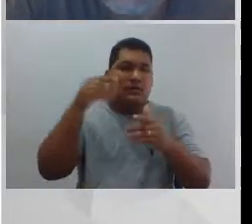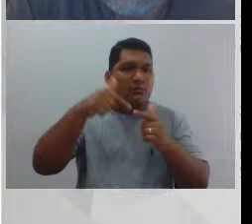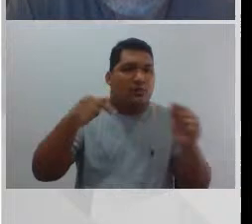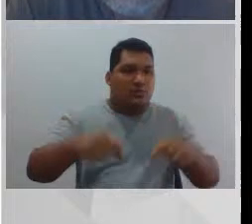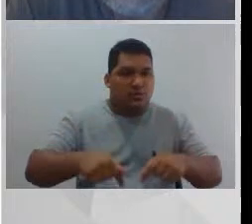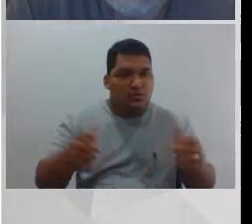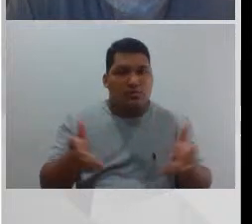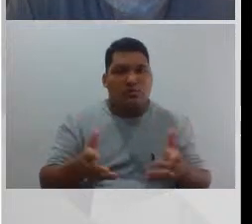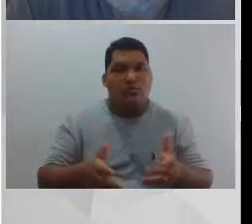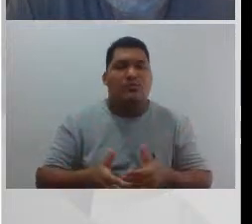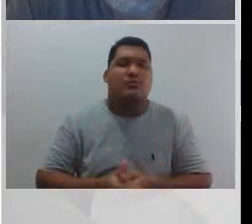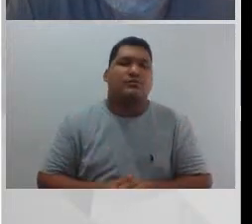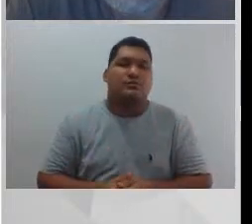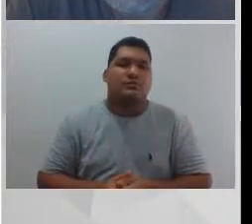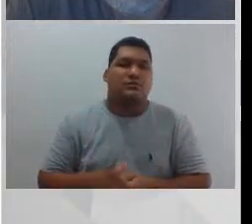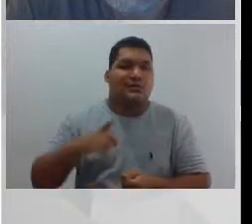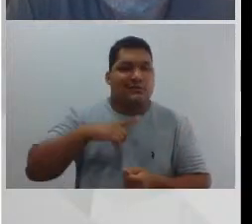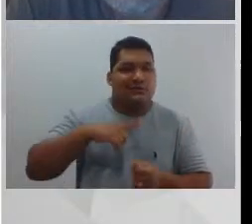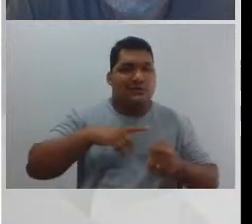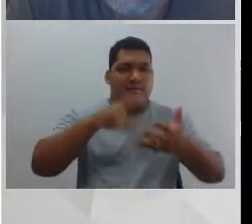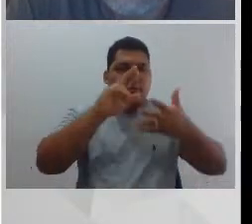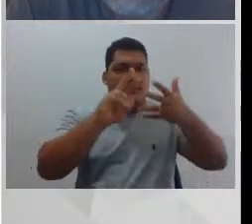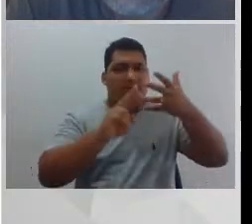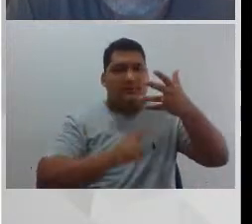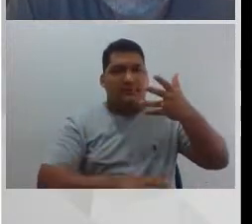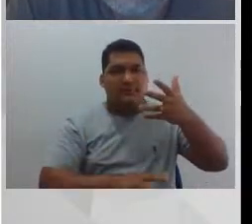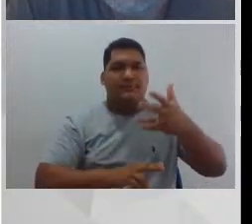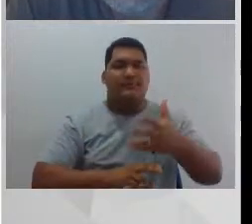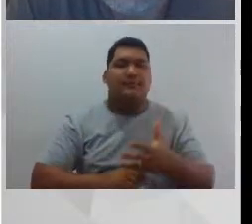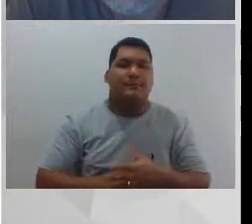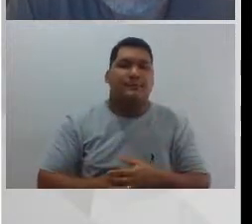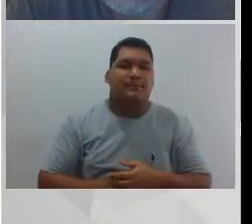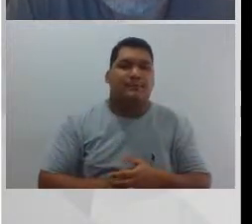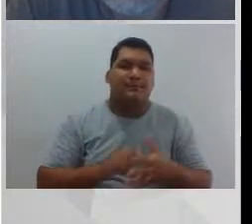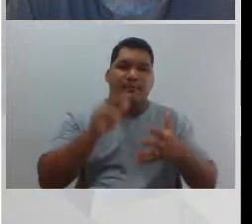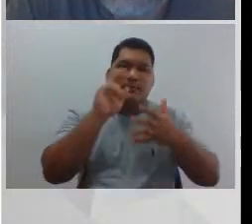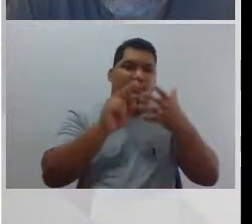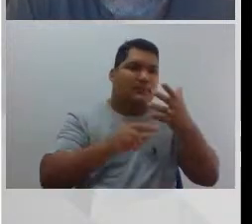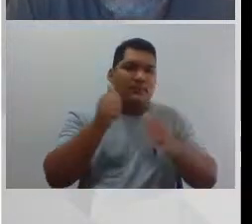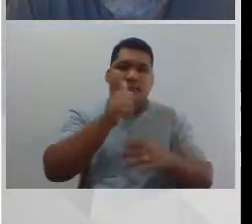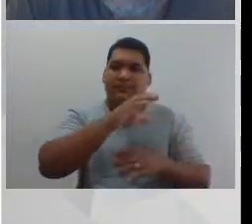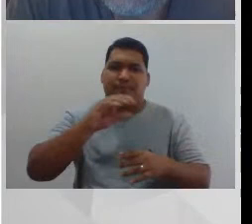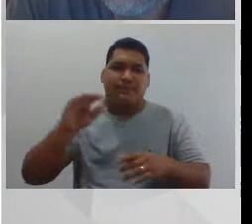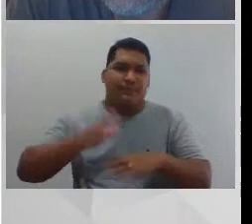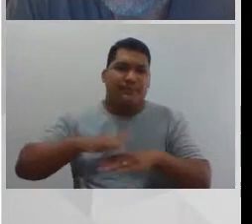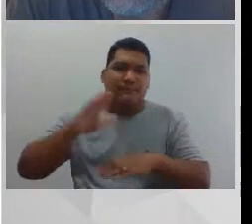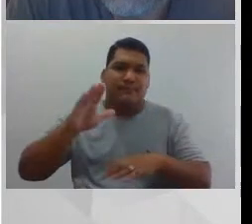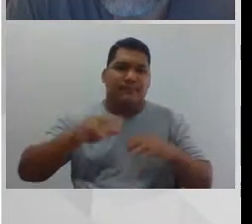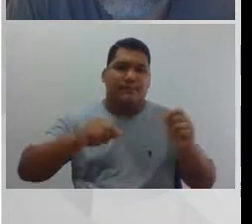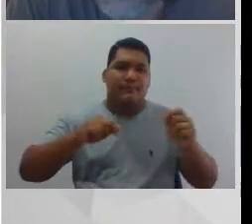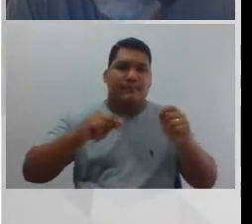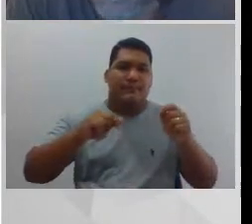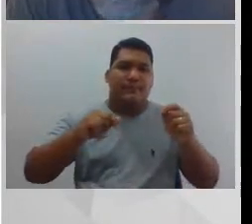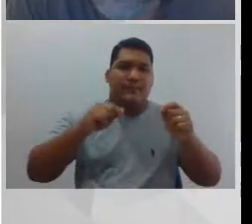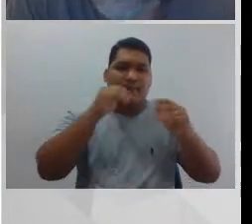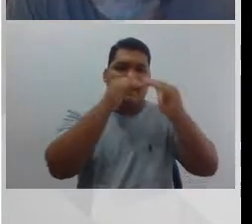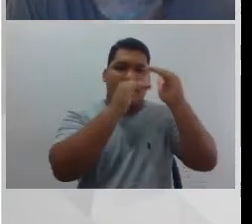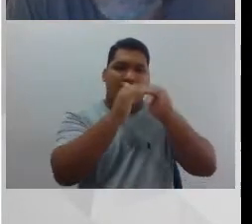têm dezenas, às vezes até centenas de camadas de neurônios.